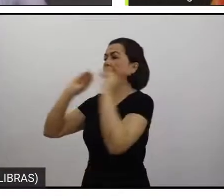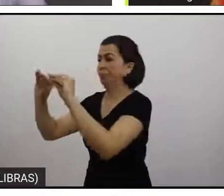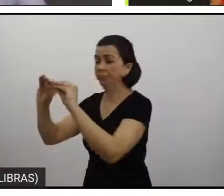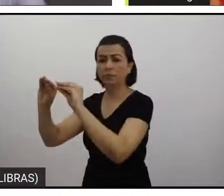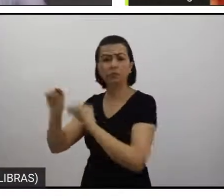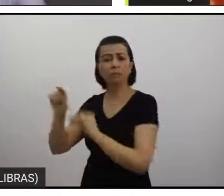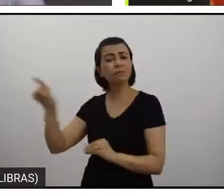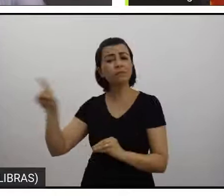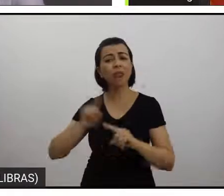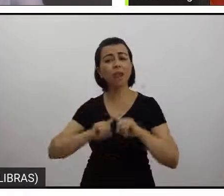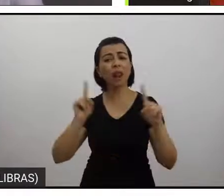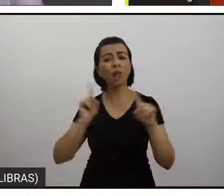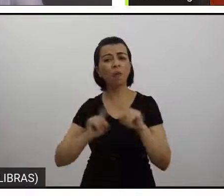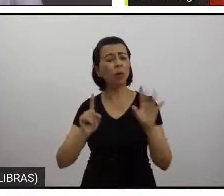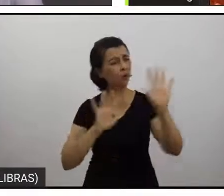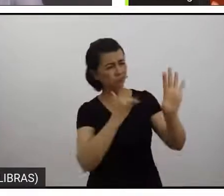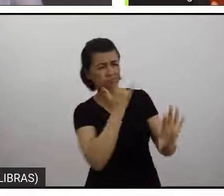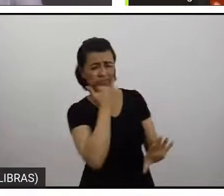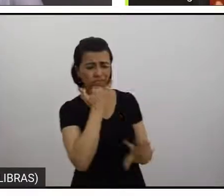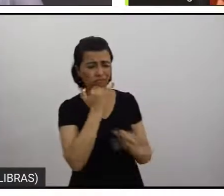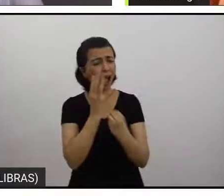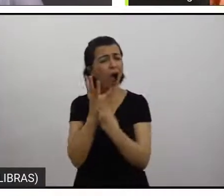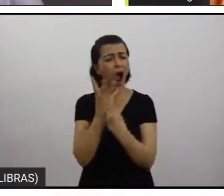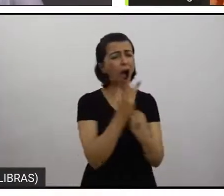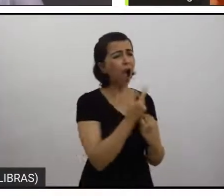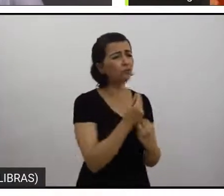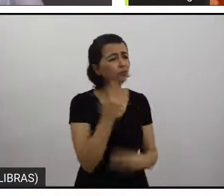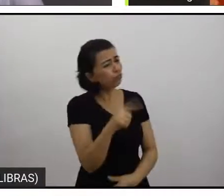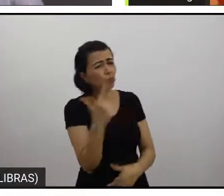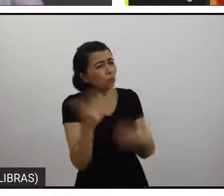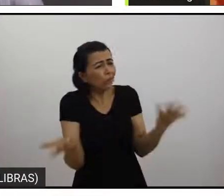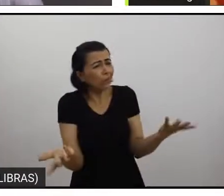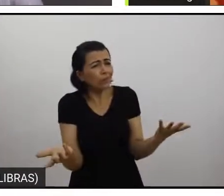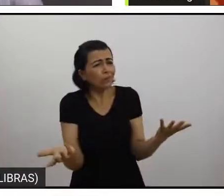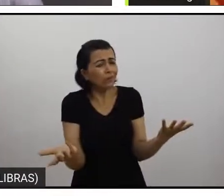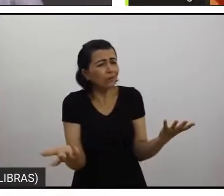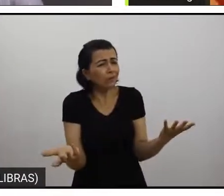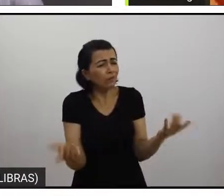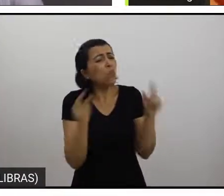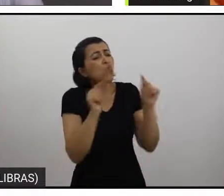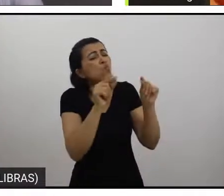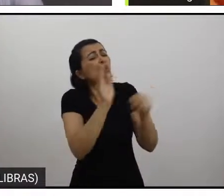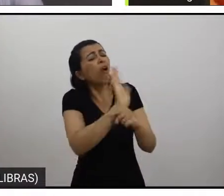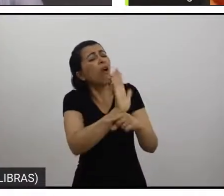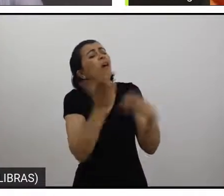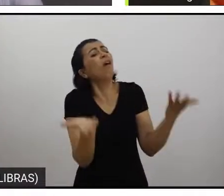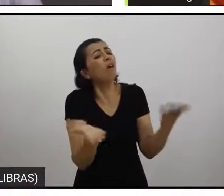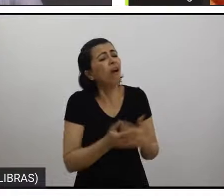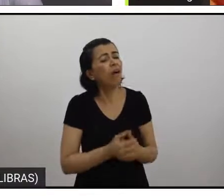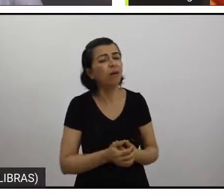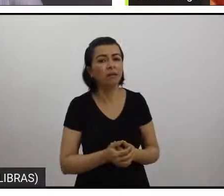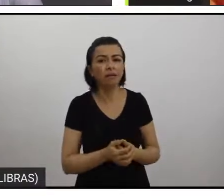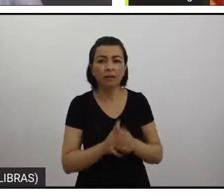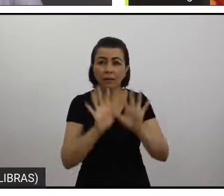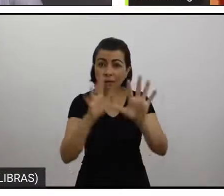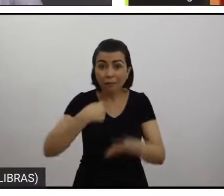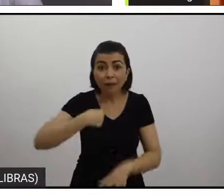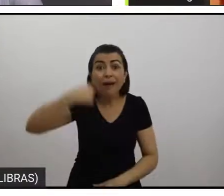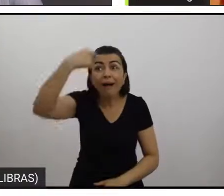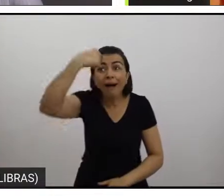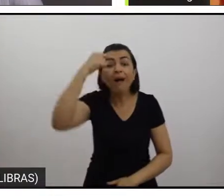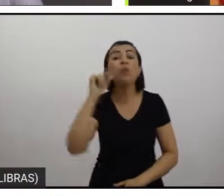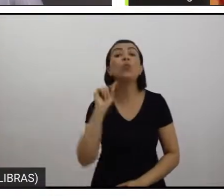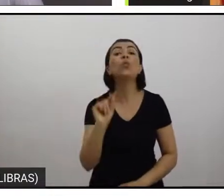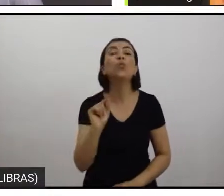Então, eu vejo como é que isso está ali o tempo todo, entendeu? Essa ideia de que as pessoas